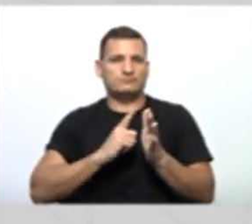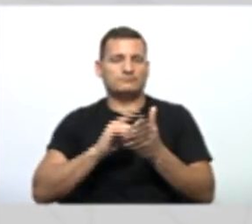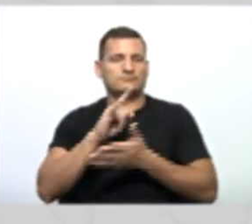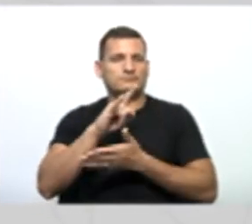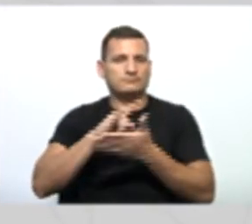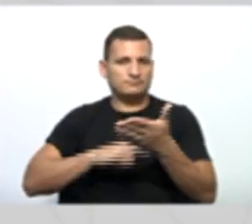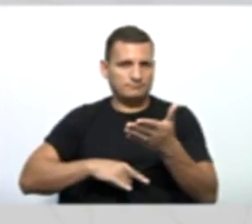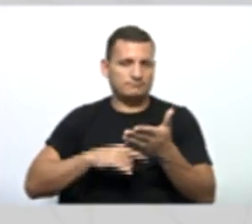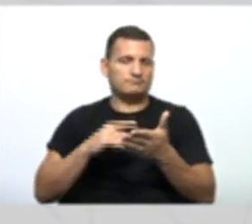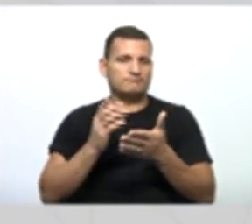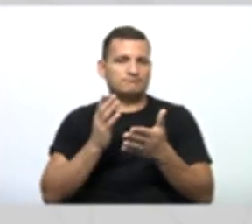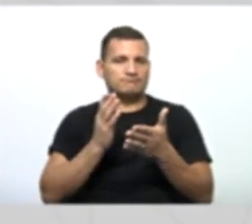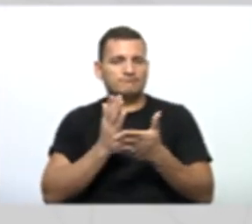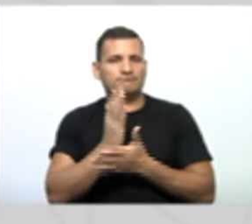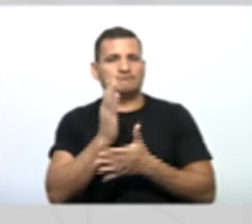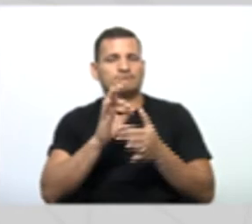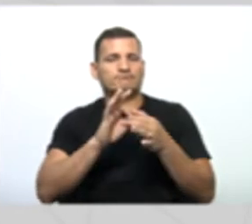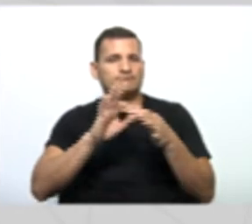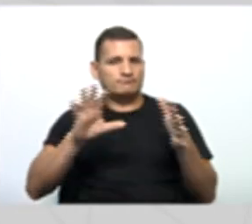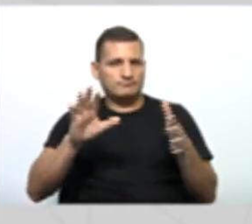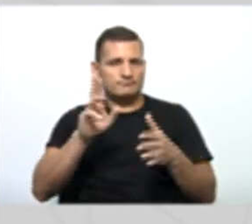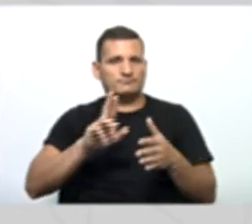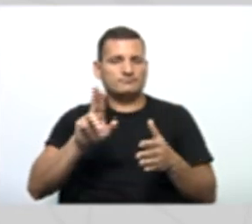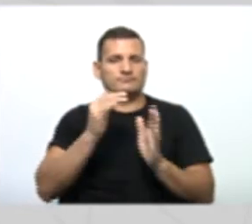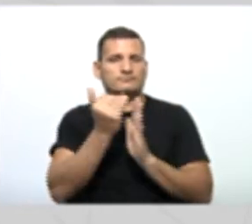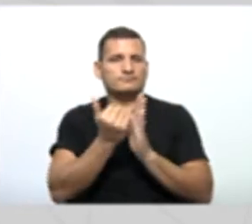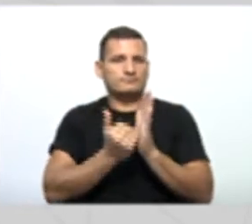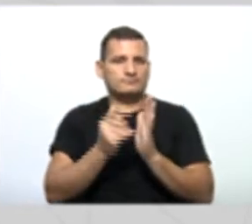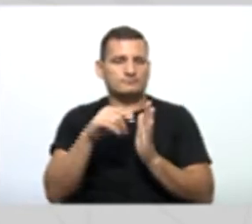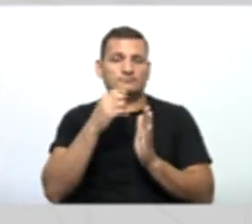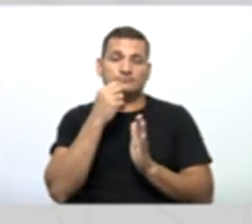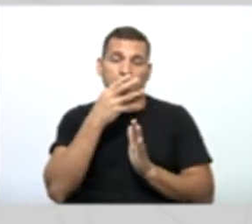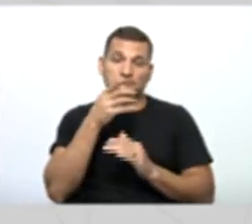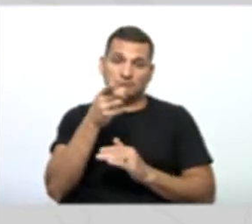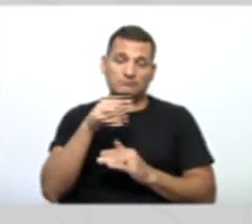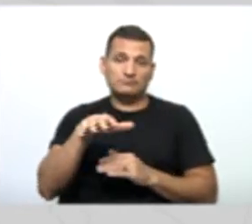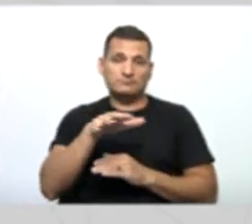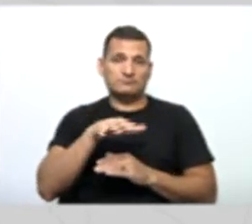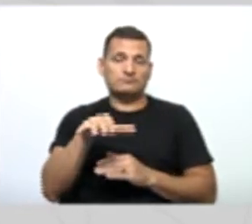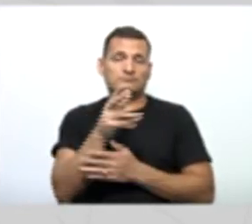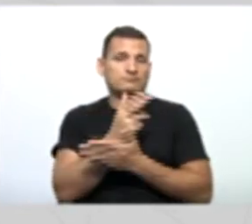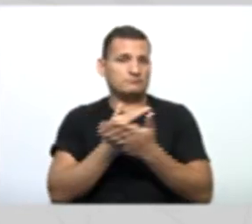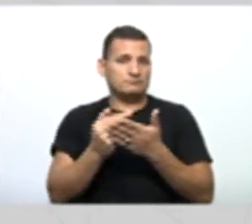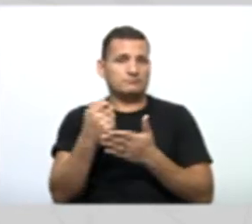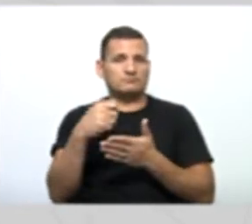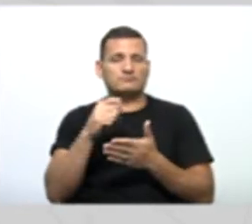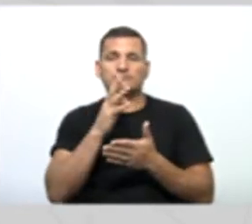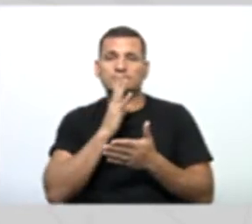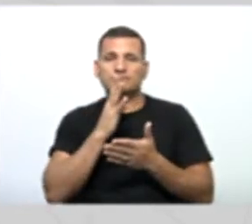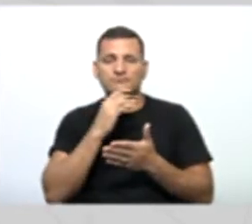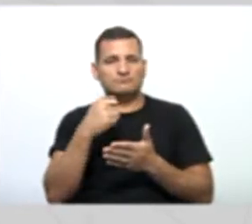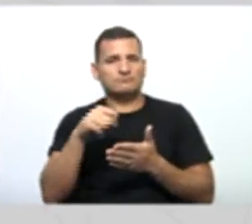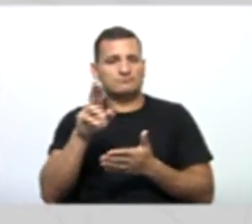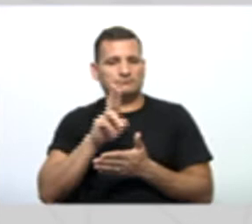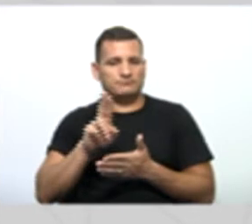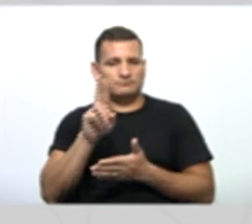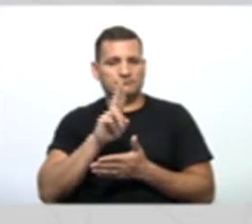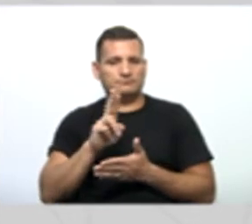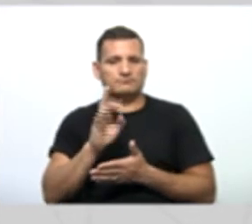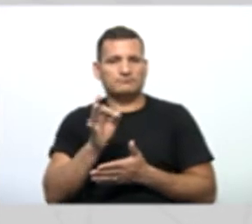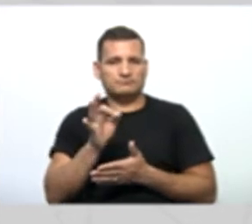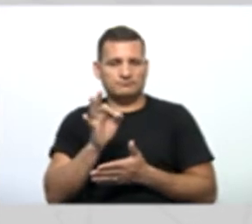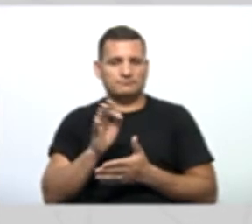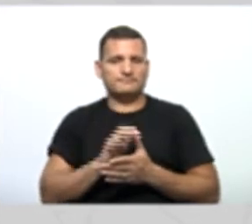esses programas, que são muito bons, né? Com certeza você da área de design tem que conhecer e tem que utilizar eles,